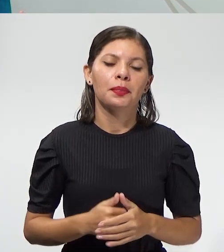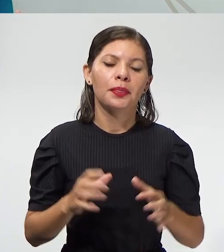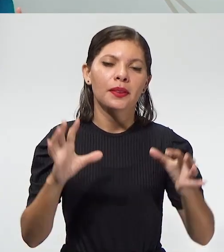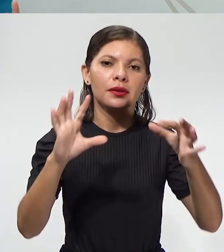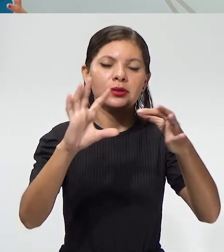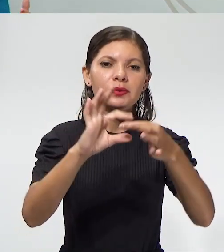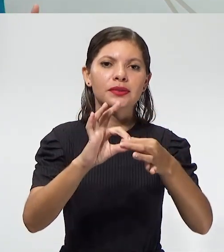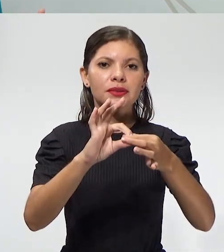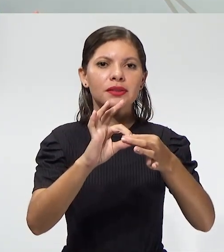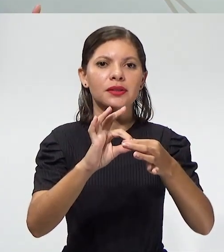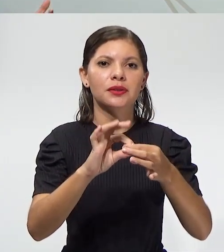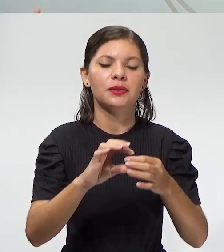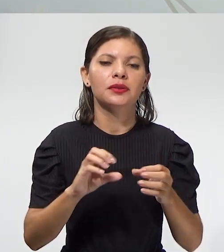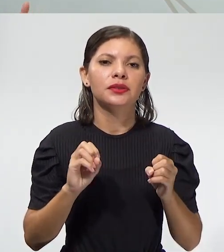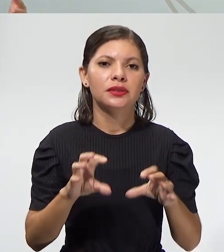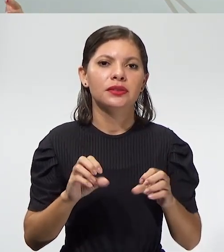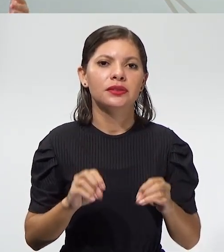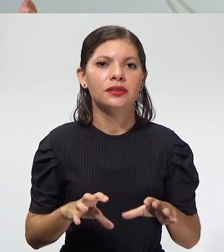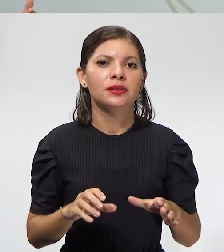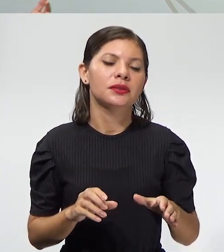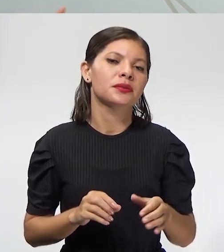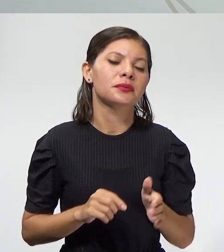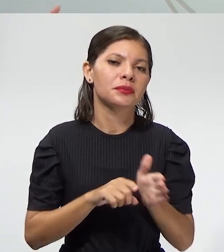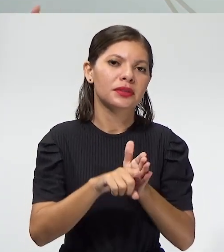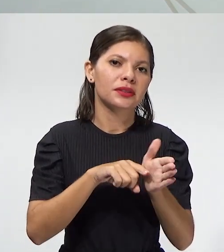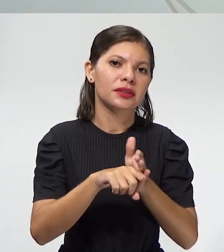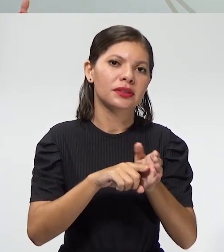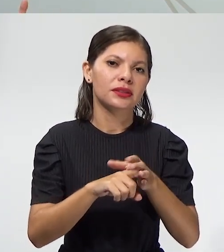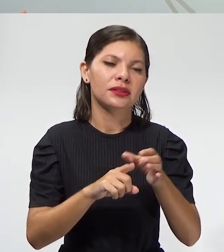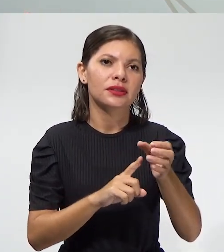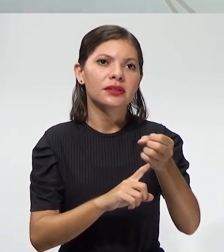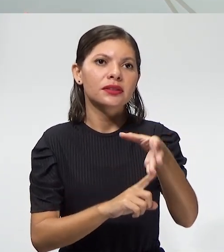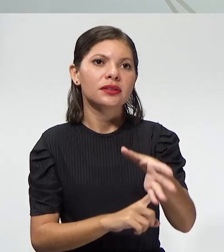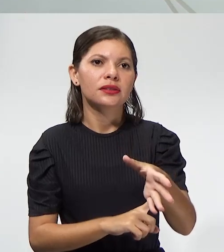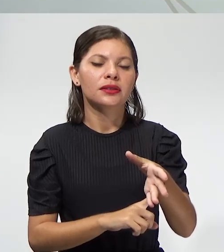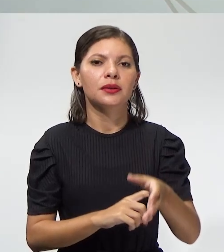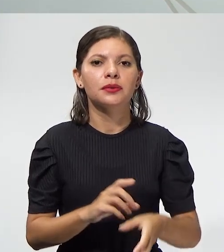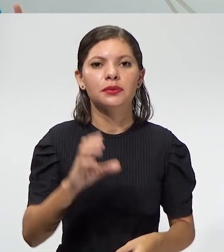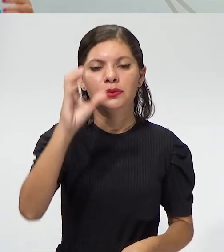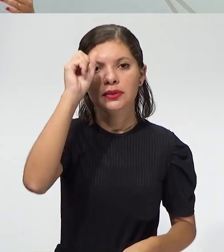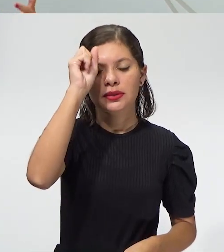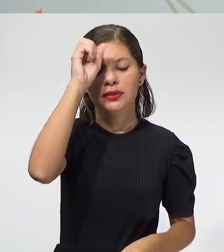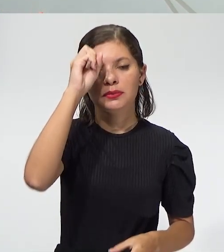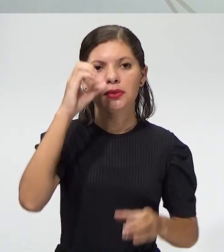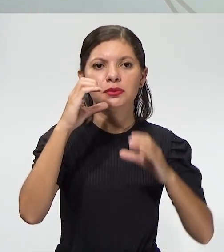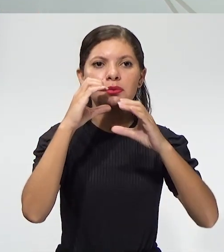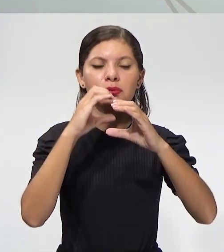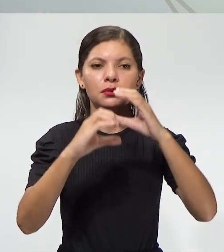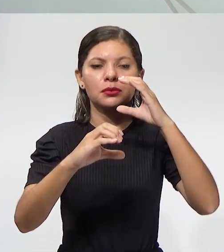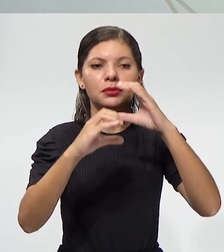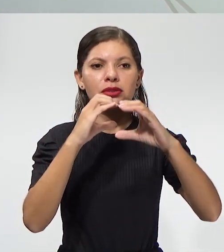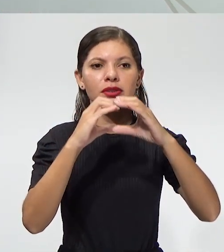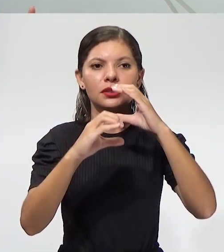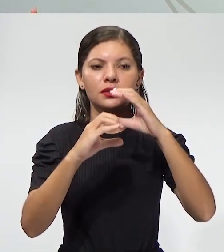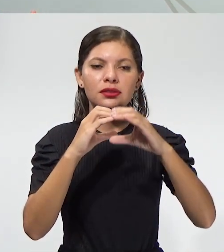seja um trabalho de articulação de ensino, pesquisa e extensão, como atos de conhecimento e atos de